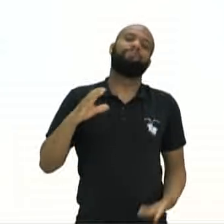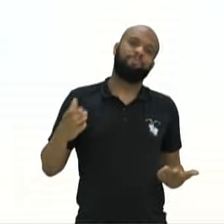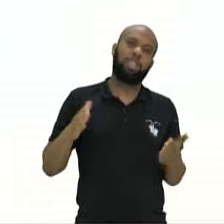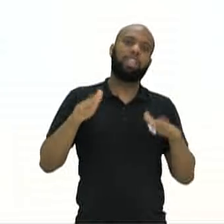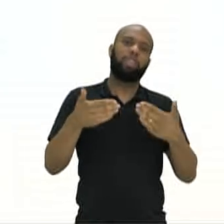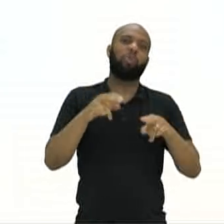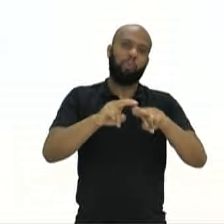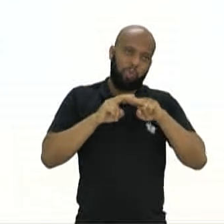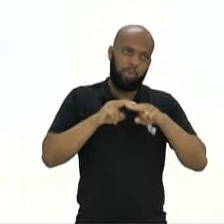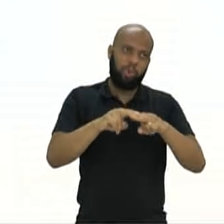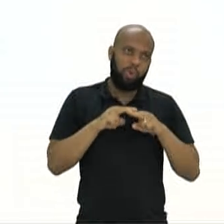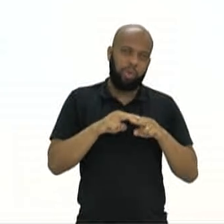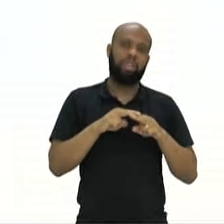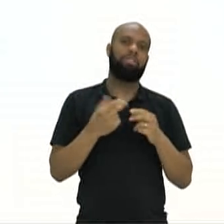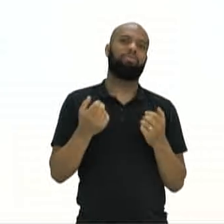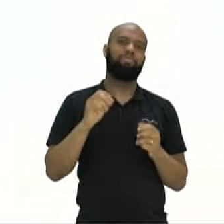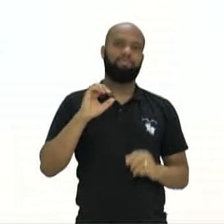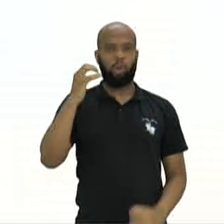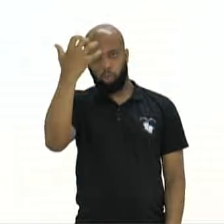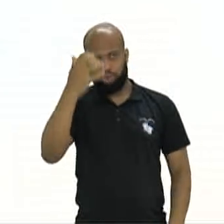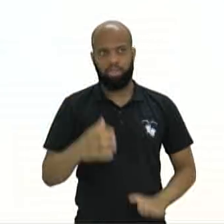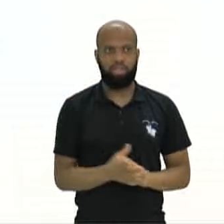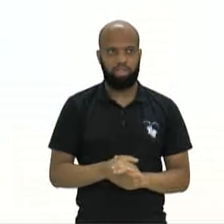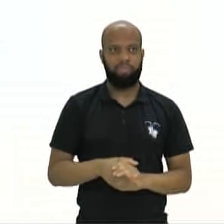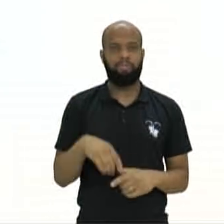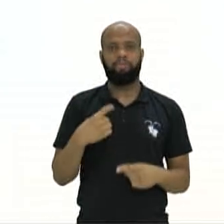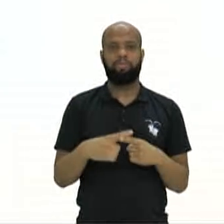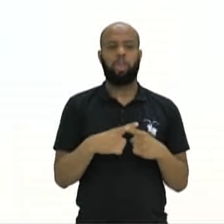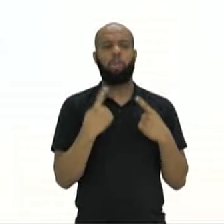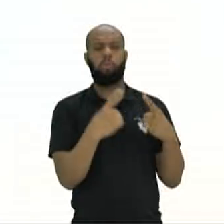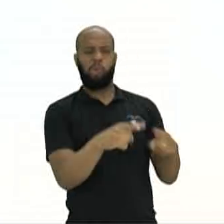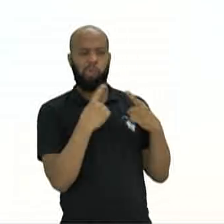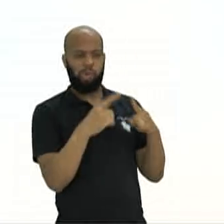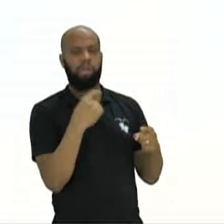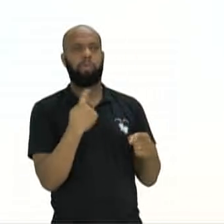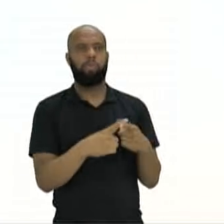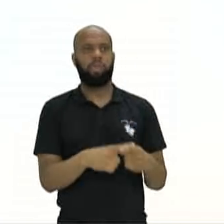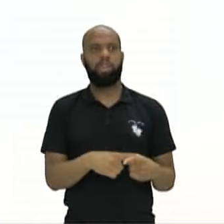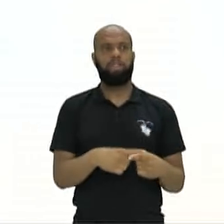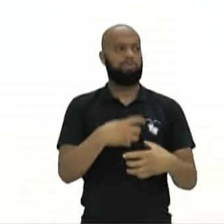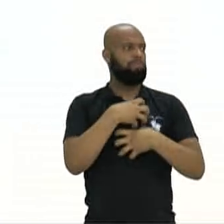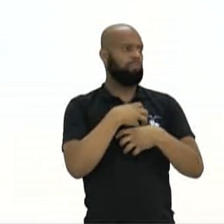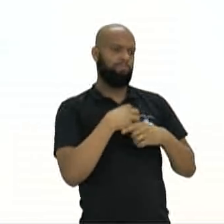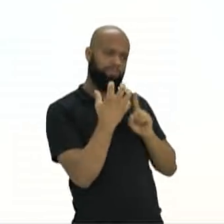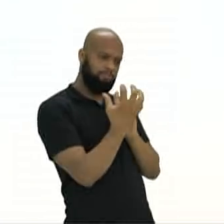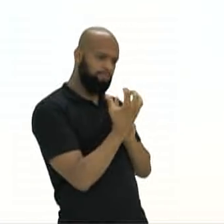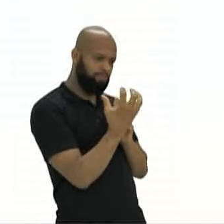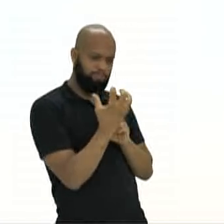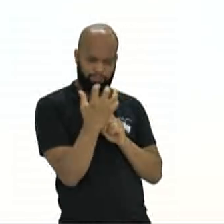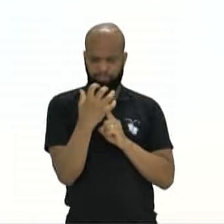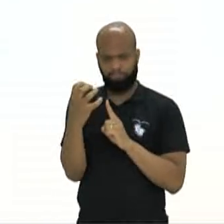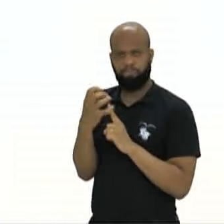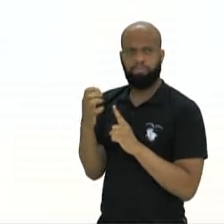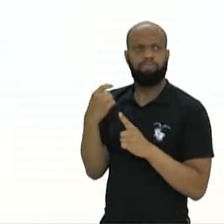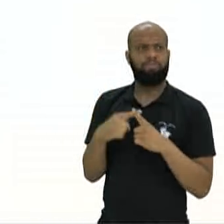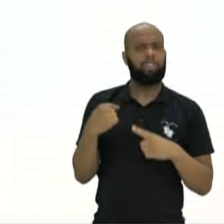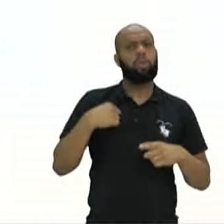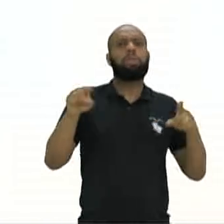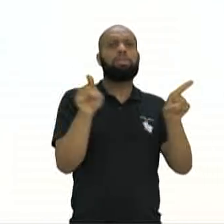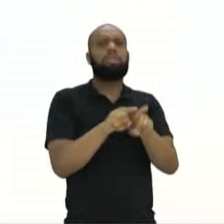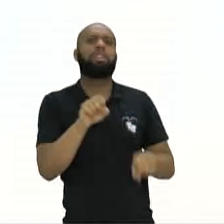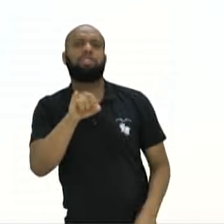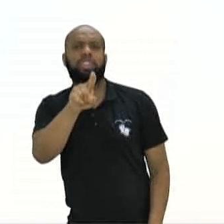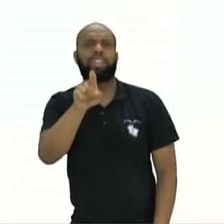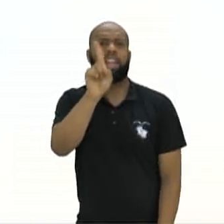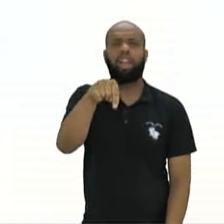você cutuca também, como diz o outro, né? Com vara curta, como diz o outro. Vendo-se pressionado pela companhia, eu também, vamos lá. Se você é o